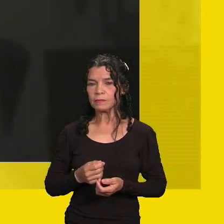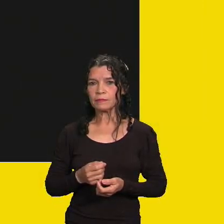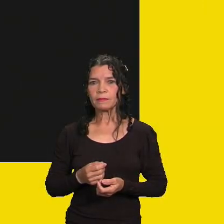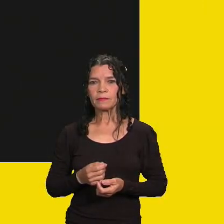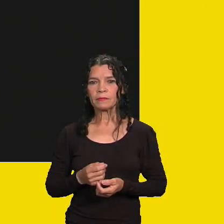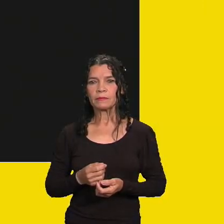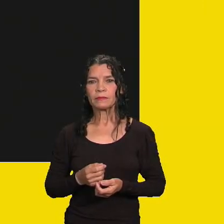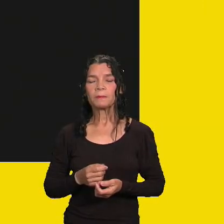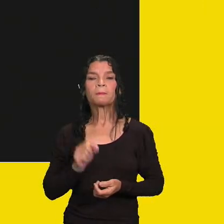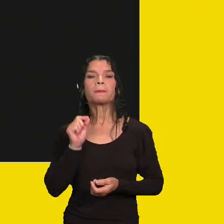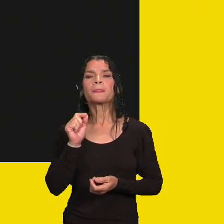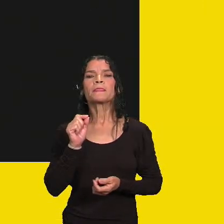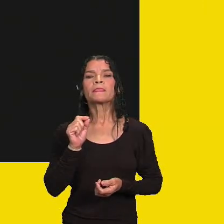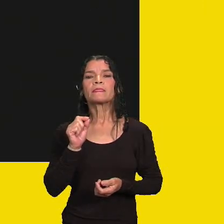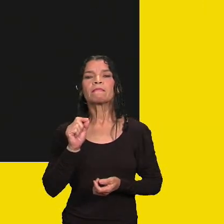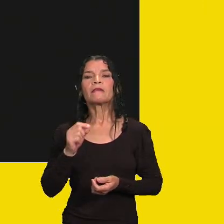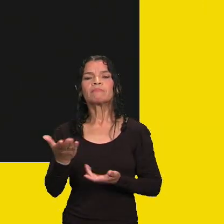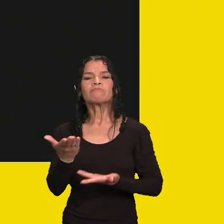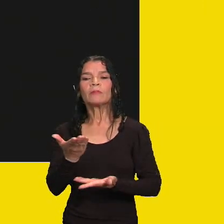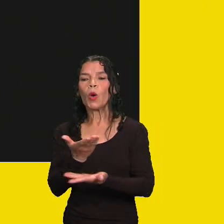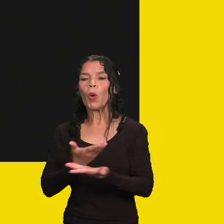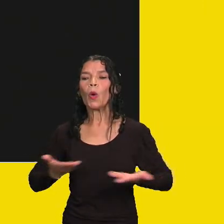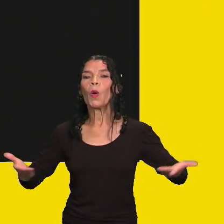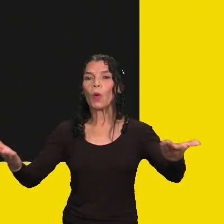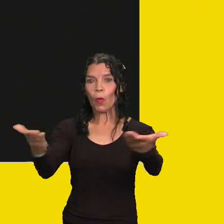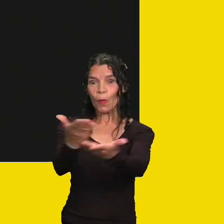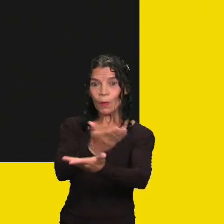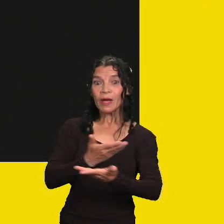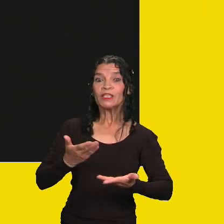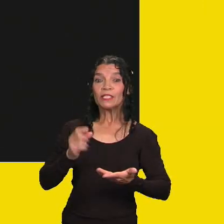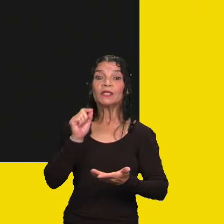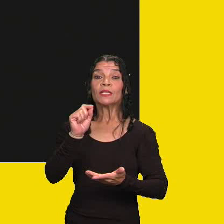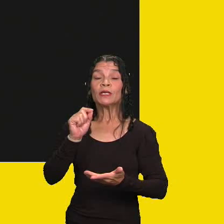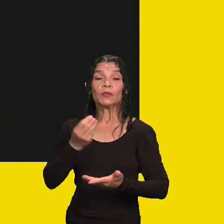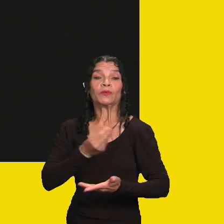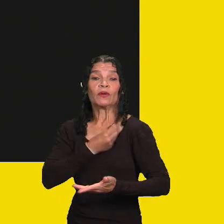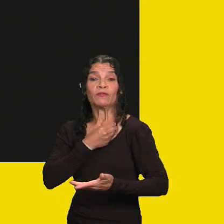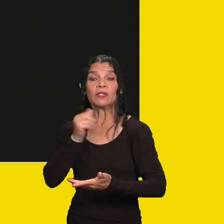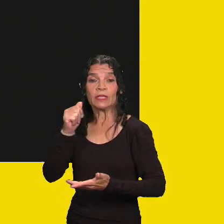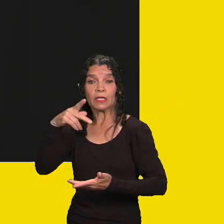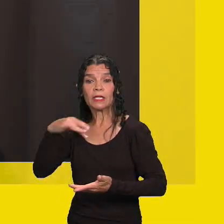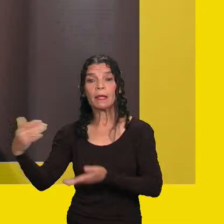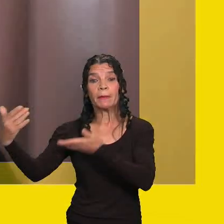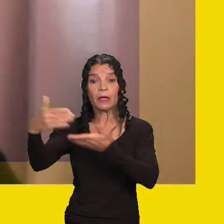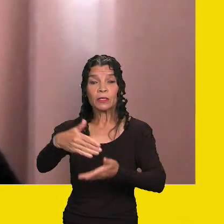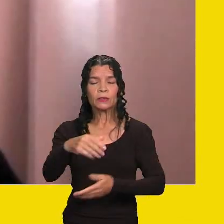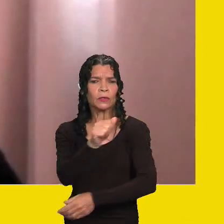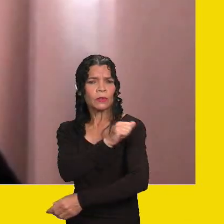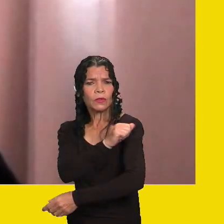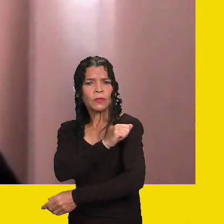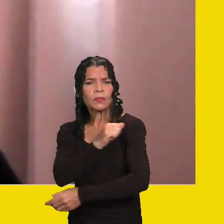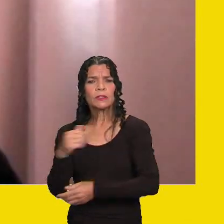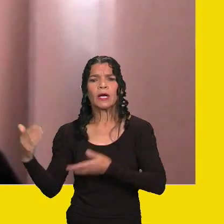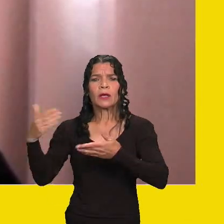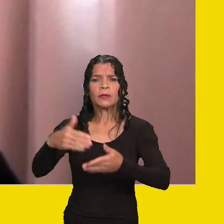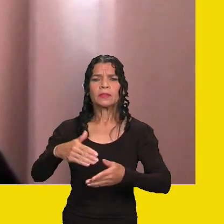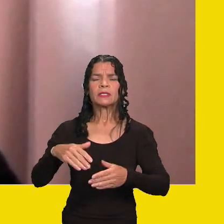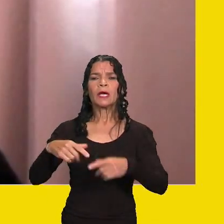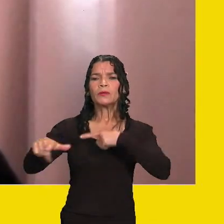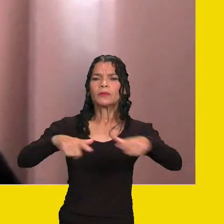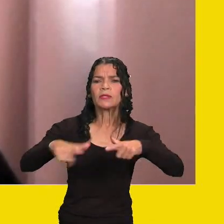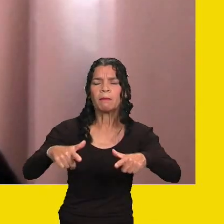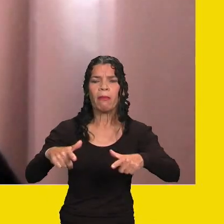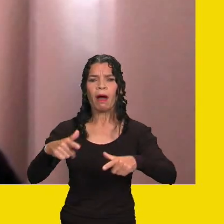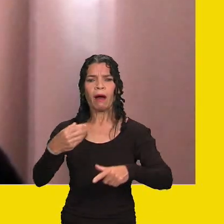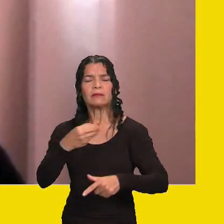Isso, então, compartilhando com o que a Ana Paula trouxe, né, é fundamental que todo conhecimento que o estudante traz, seja do trabalho, do